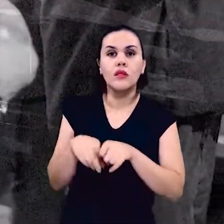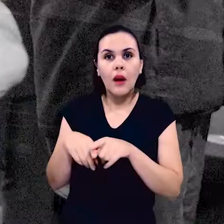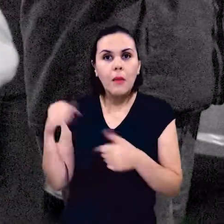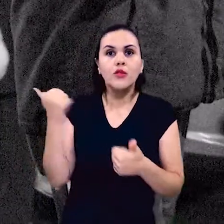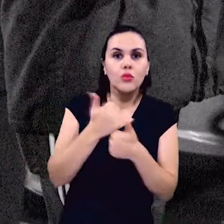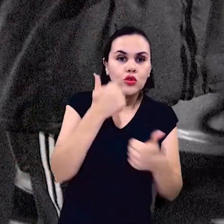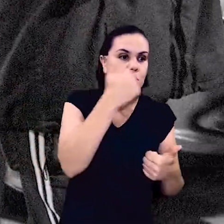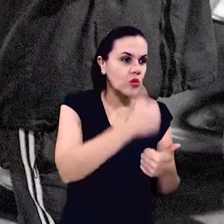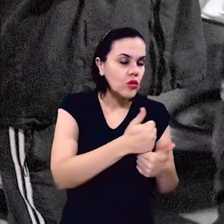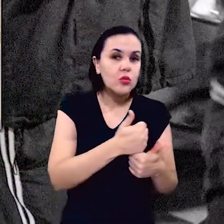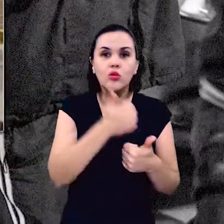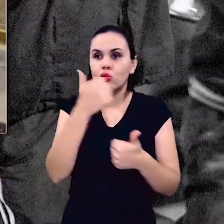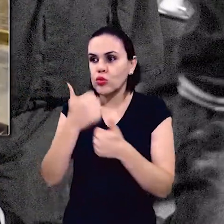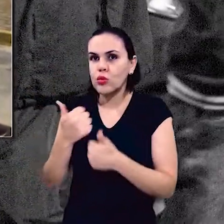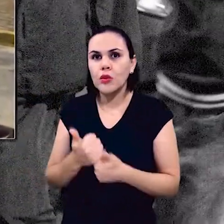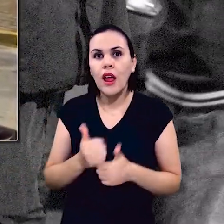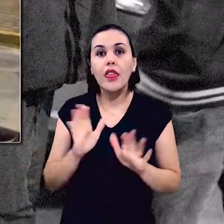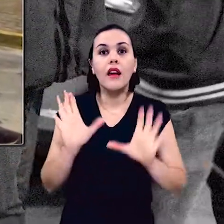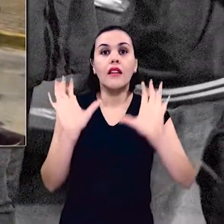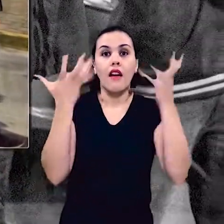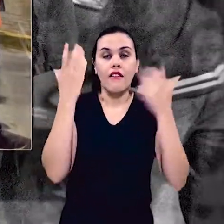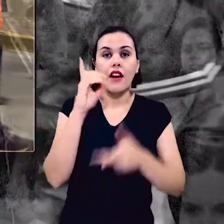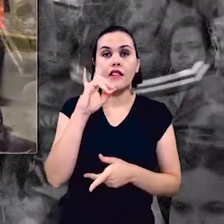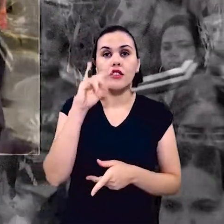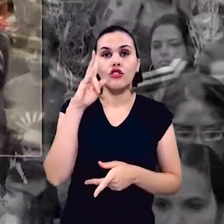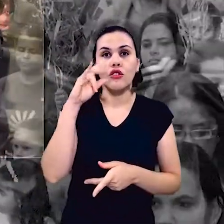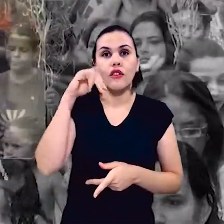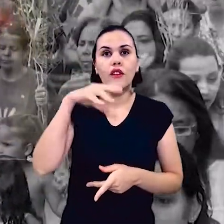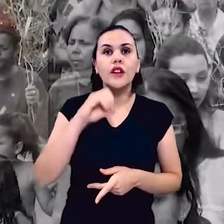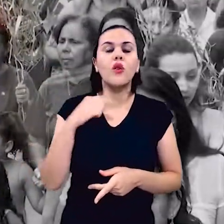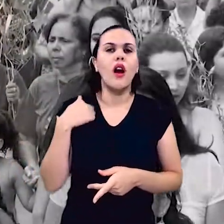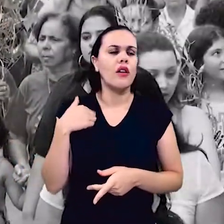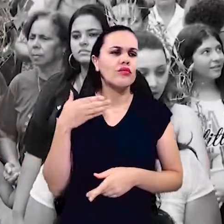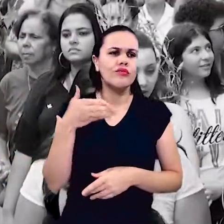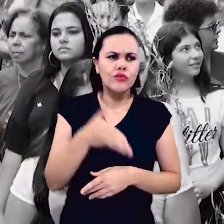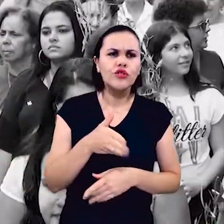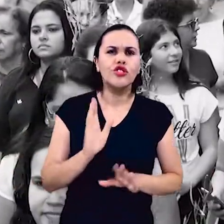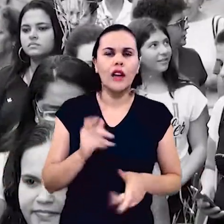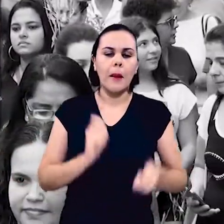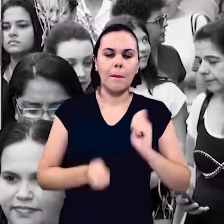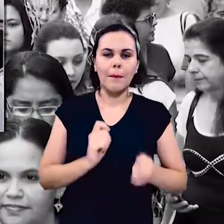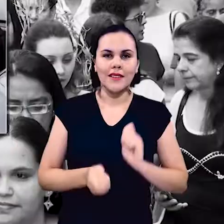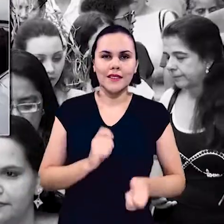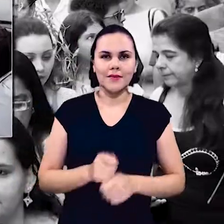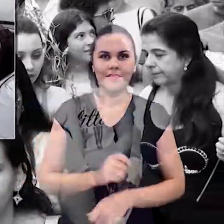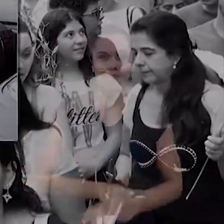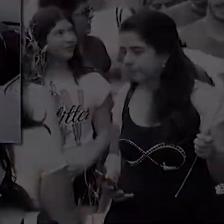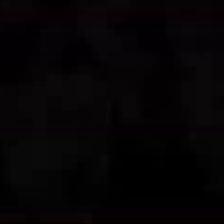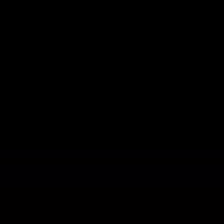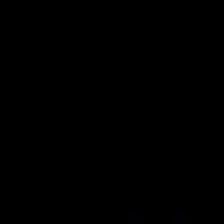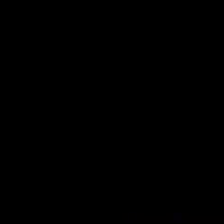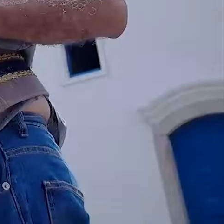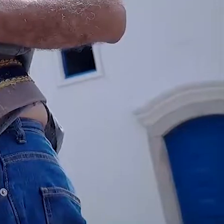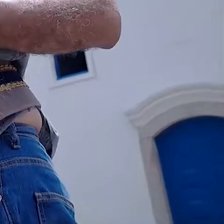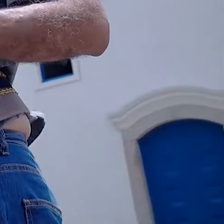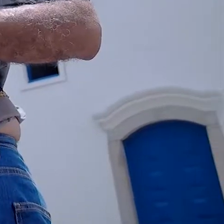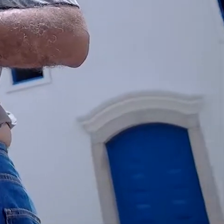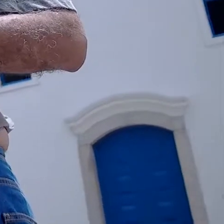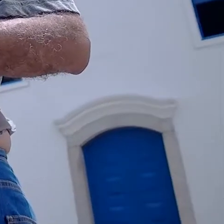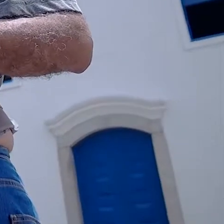também faleceu, meu irmão já faleceu, já entrou outro no lugar dele. Na festa do Divino mesmo, eu fiquei participando mais da banda mesmo.